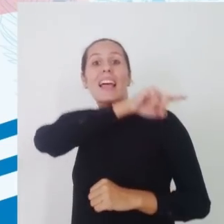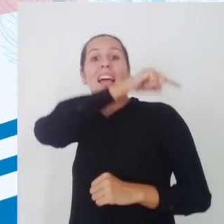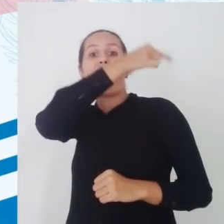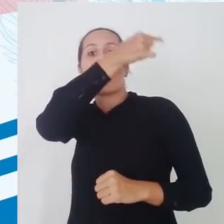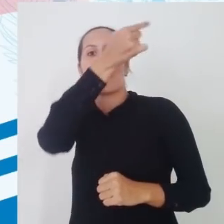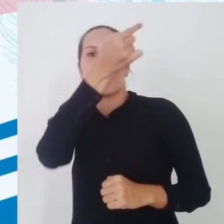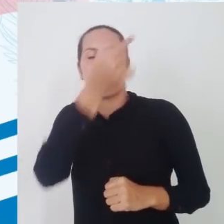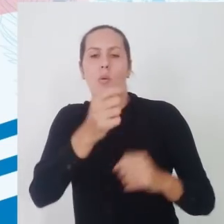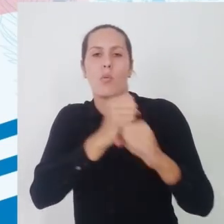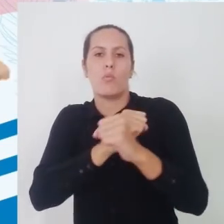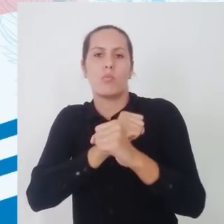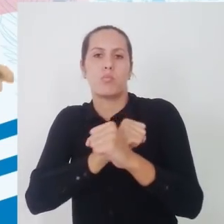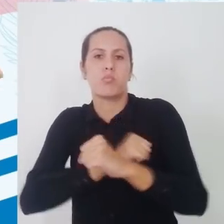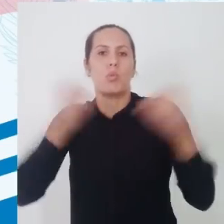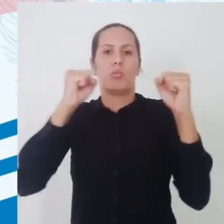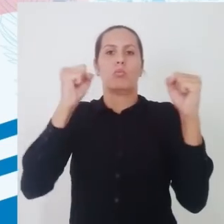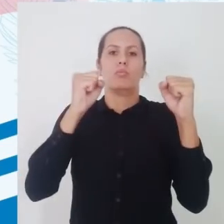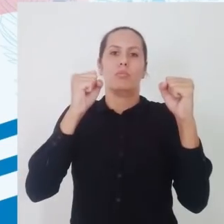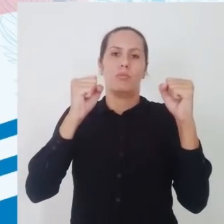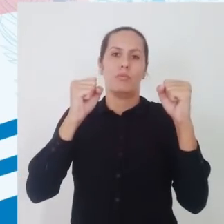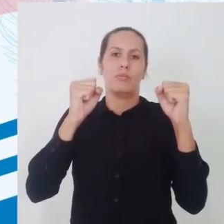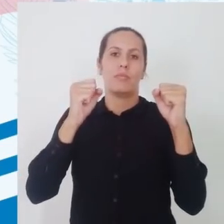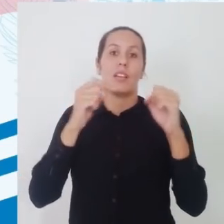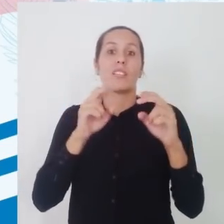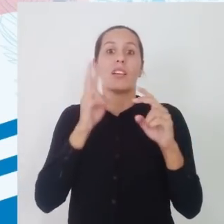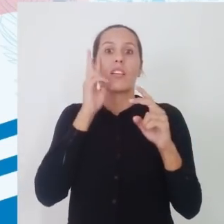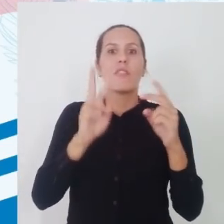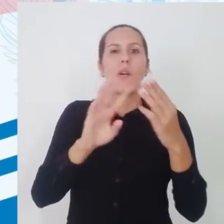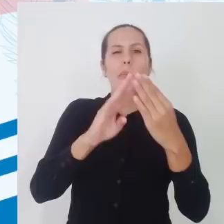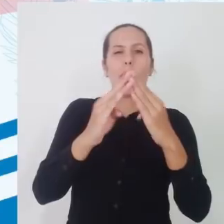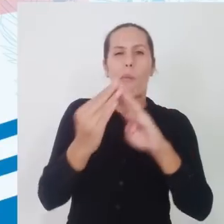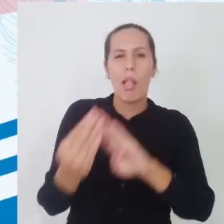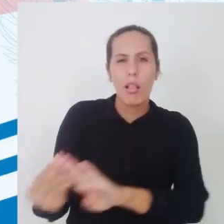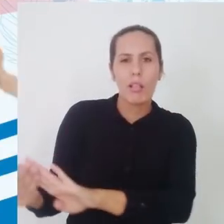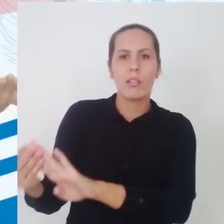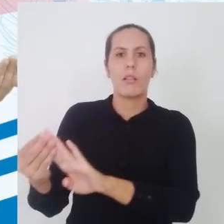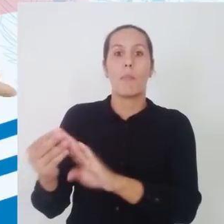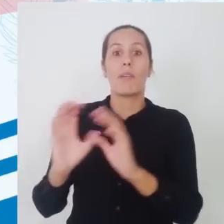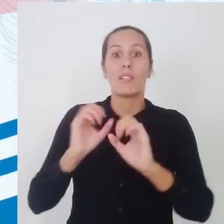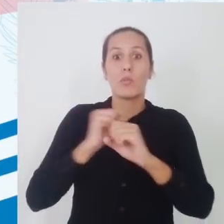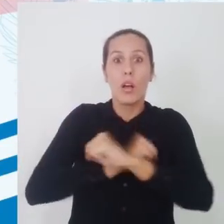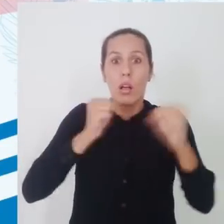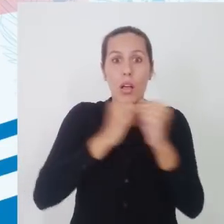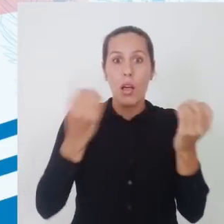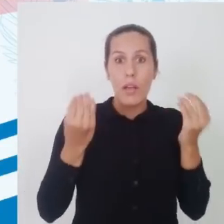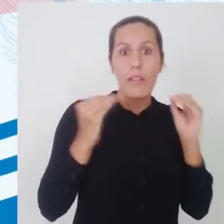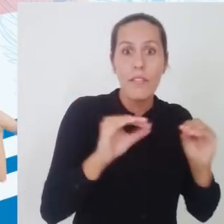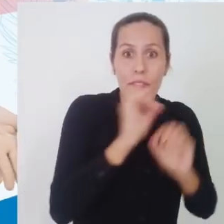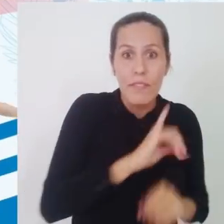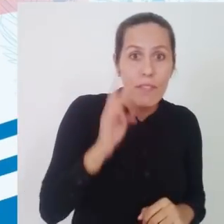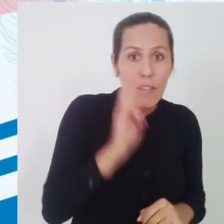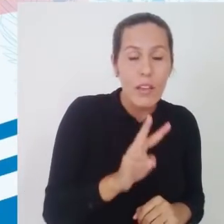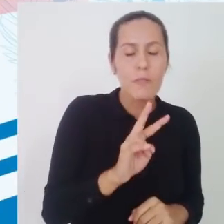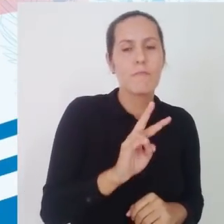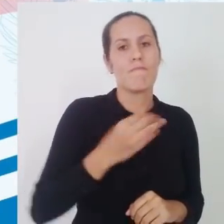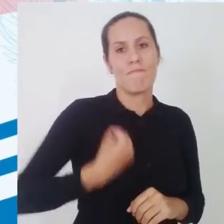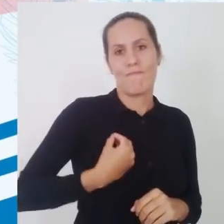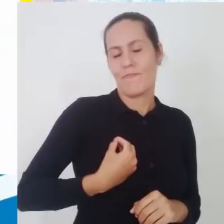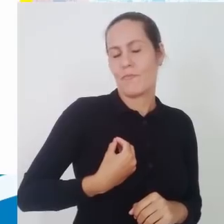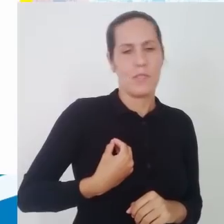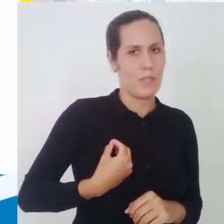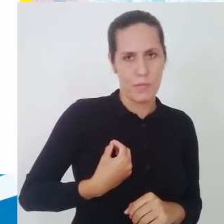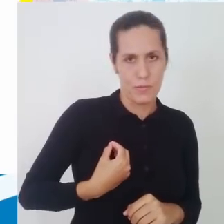Explosão, guerra. Não tem isso na imagem. O que nós identificamos são apenas construções, casas que estão